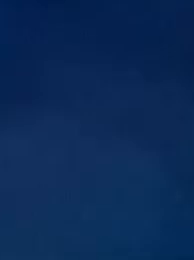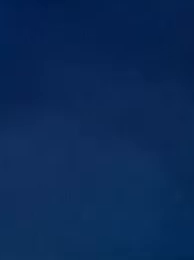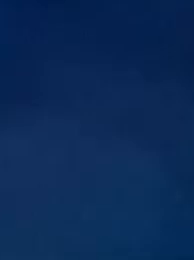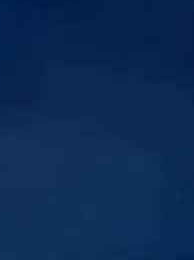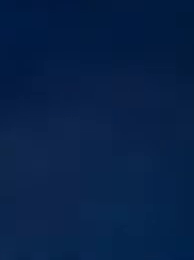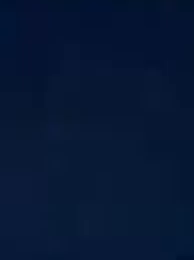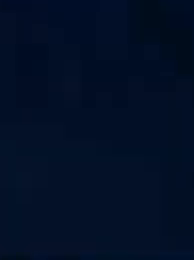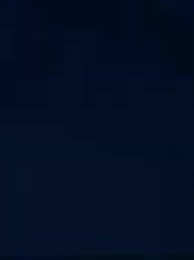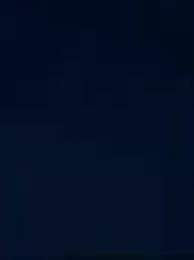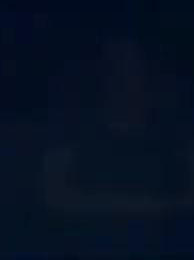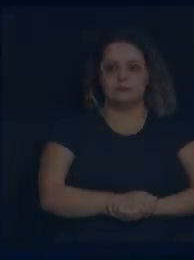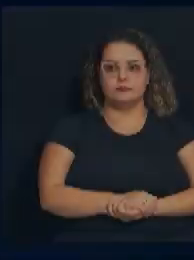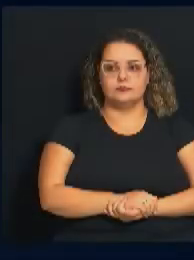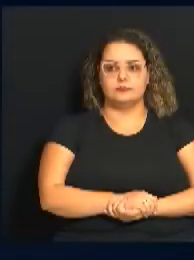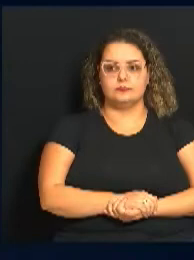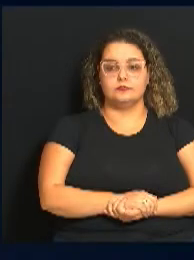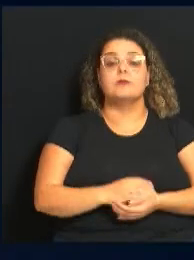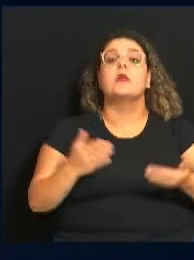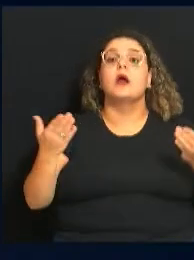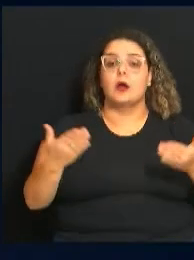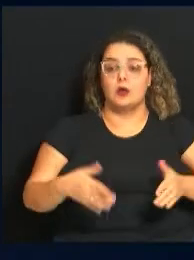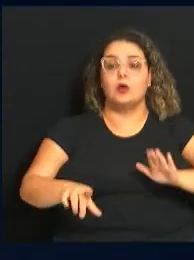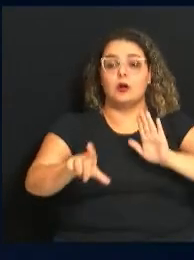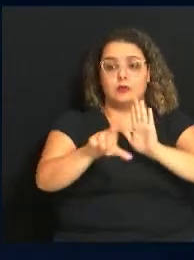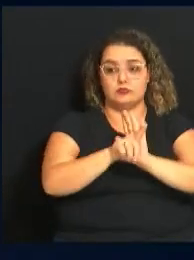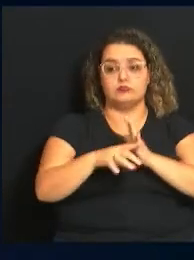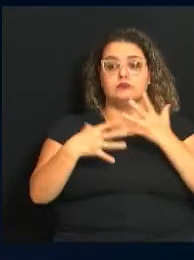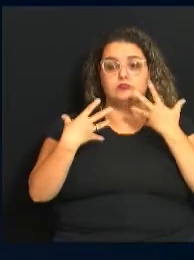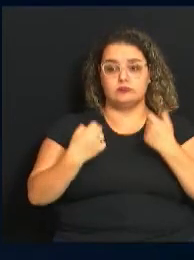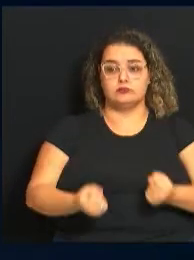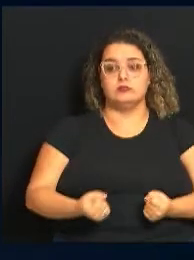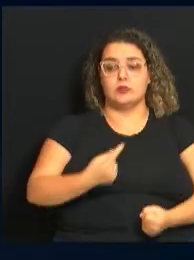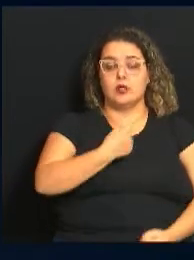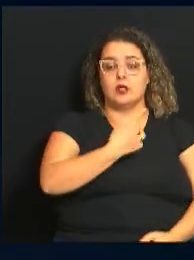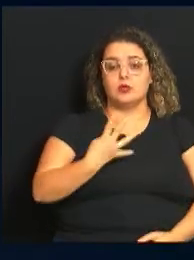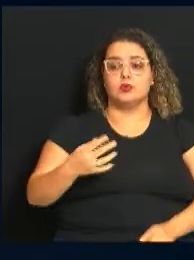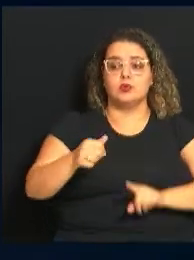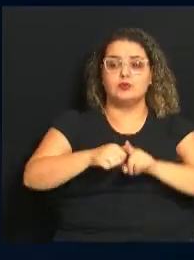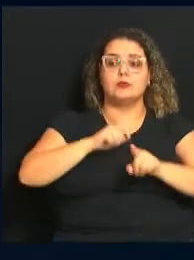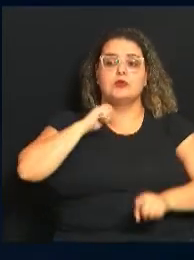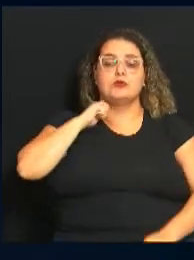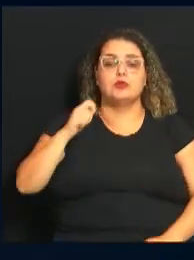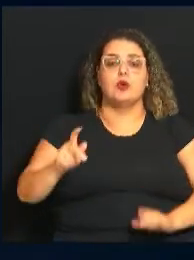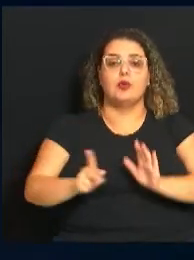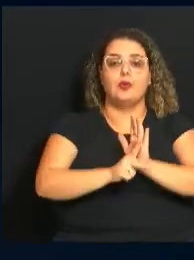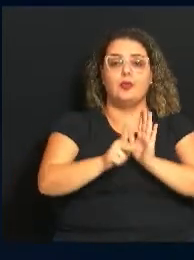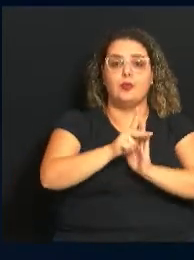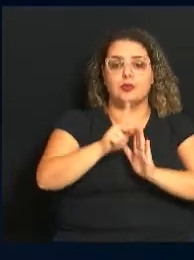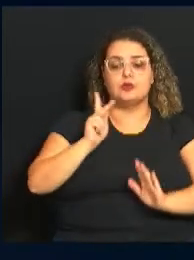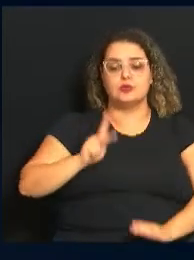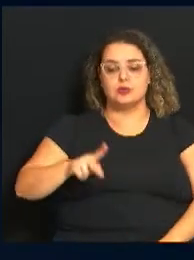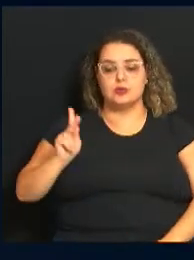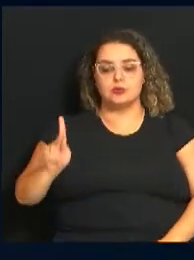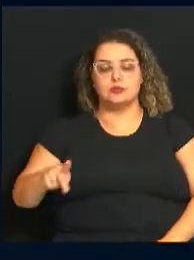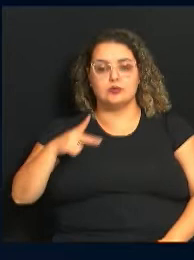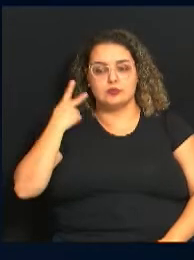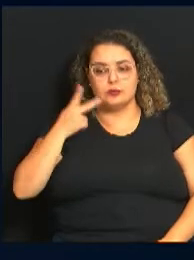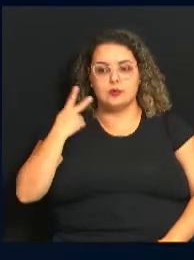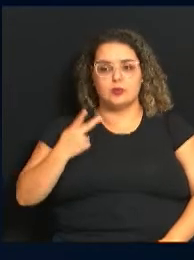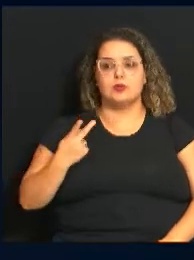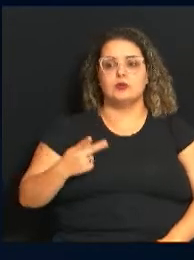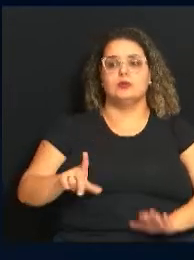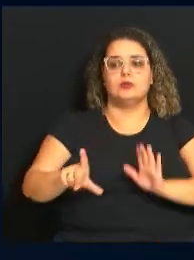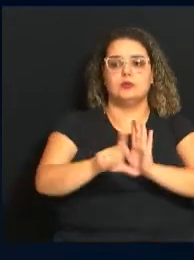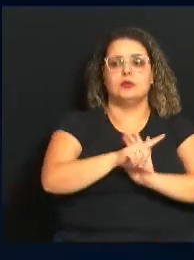Agora é lei. Foi sancionado no dia 14 de abril o projeto de autoria do vereador professor Alberto, que dispõe sobre